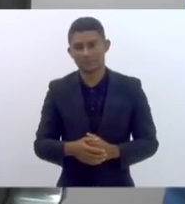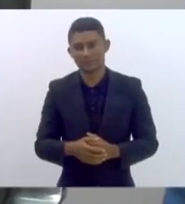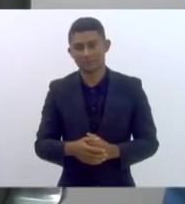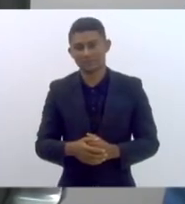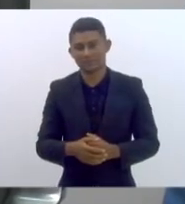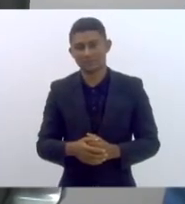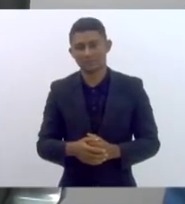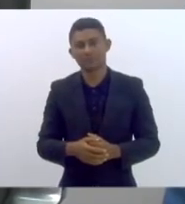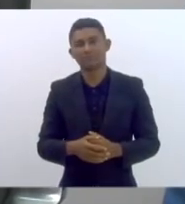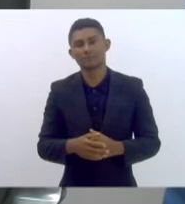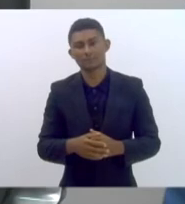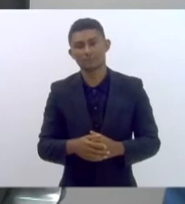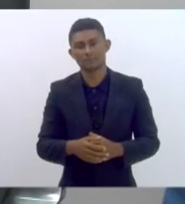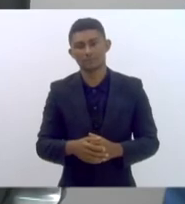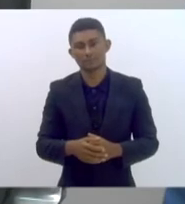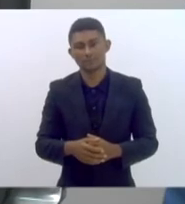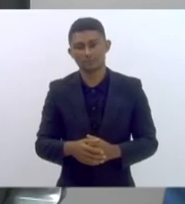posição.